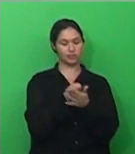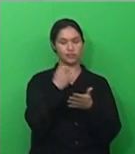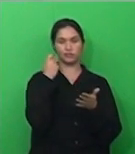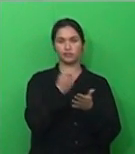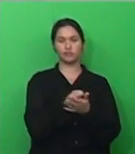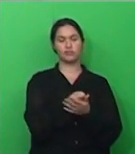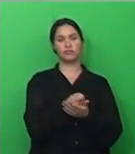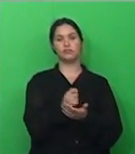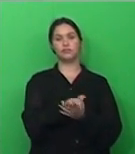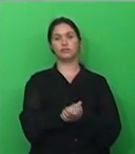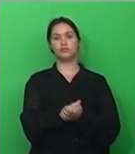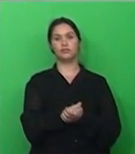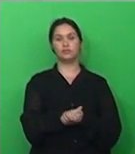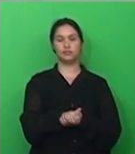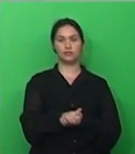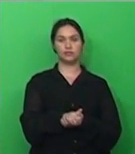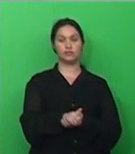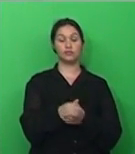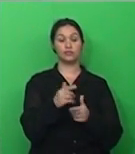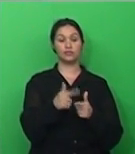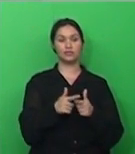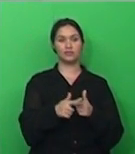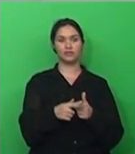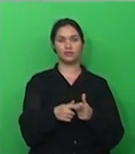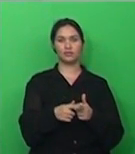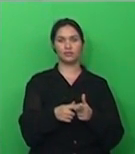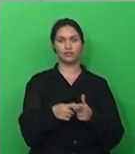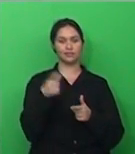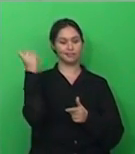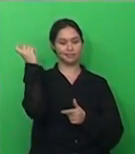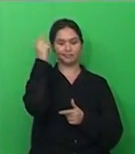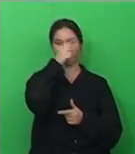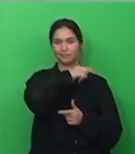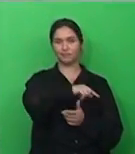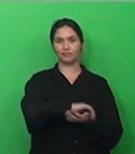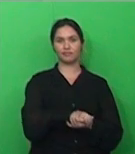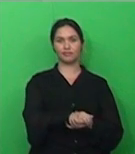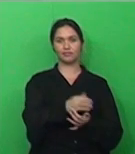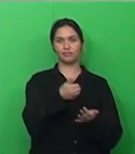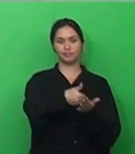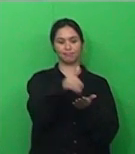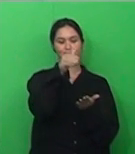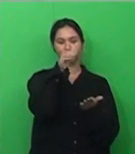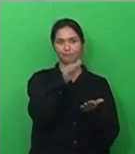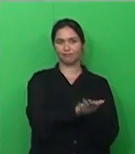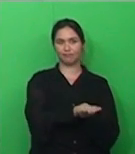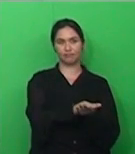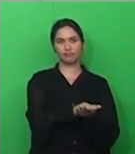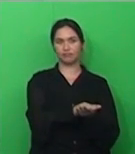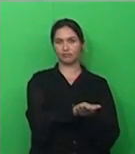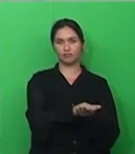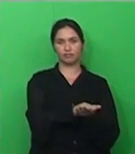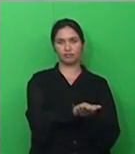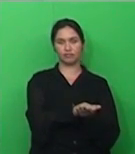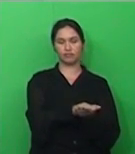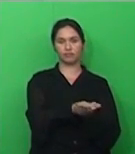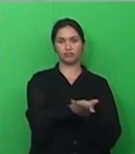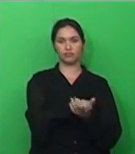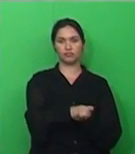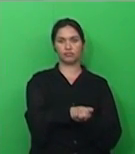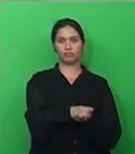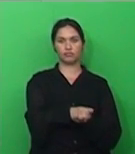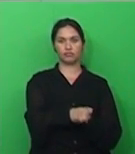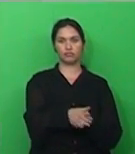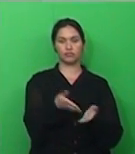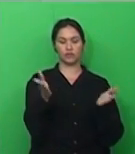não sei o que está acontecendo, qual é a dificuldade de controlar, de multar. Tantas multas, já não querem viabilizar o funcionamento da usina? Então, está aí,